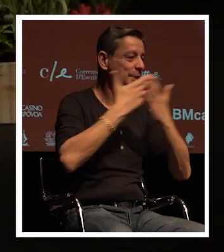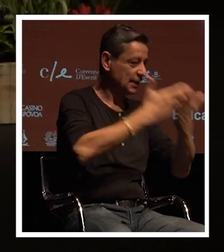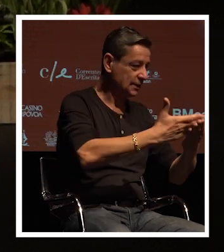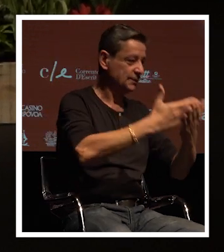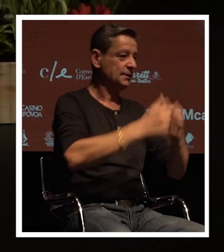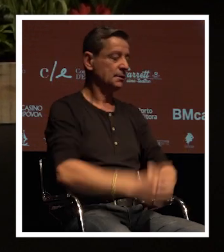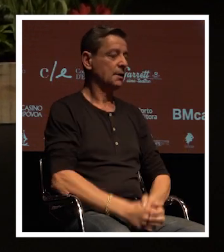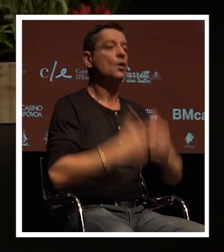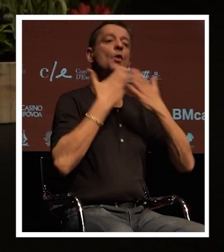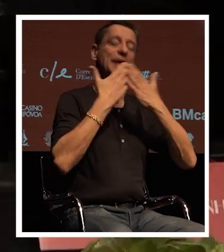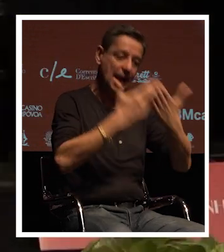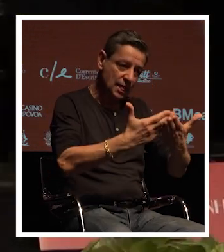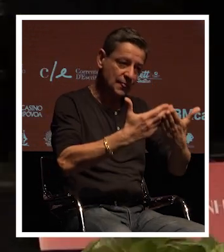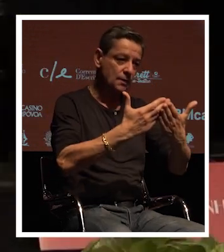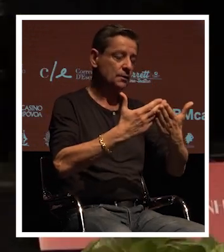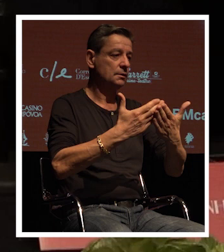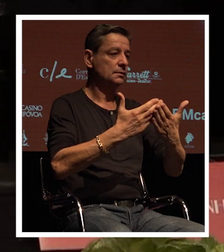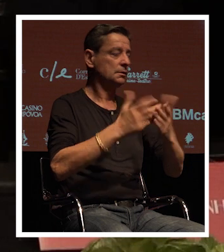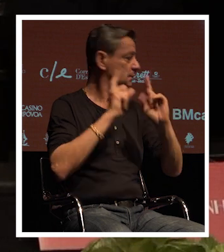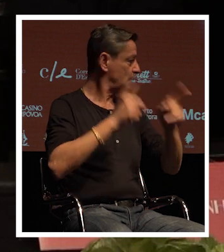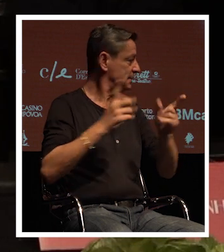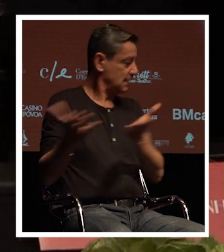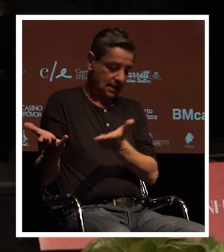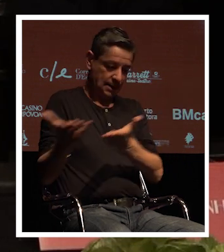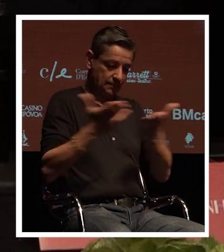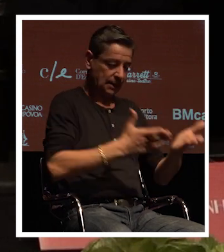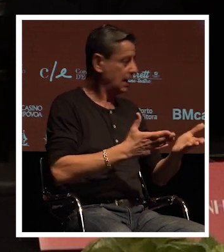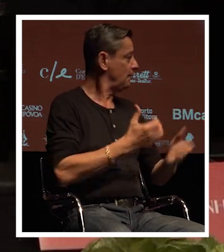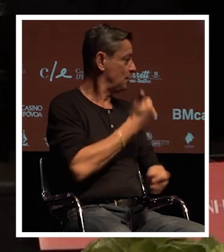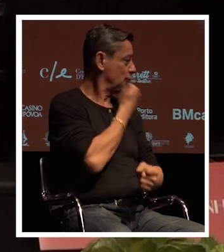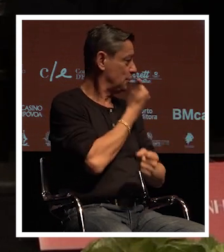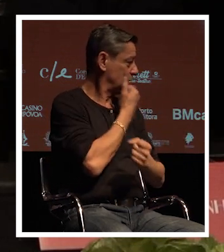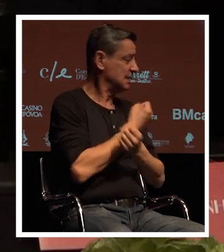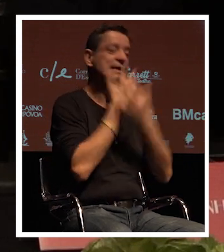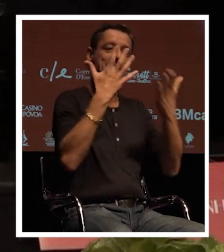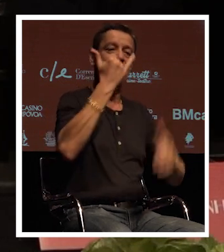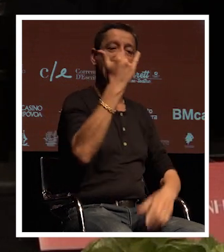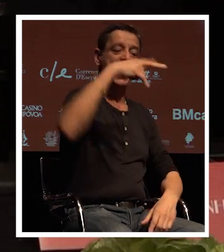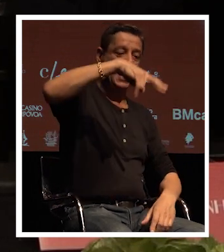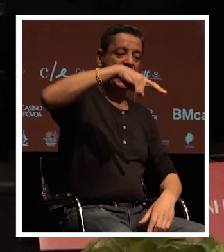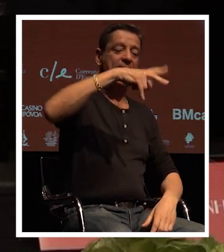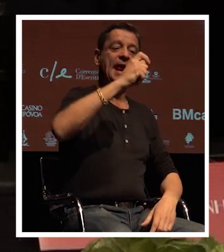obrigado obrigado e obrigado por essa apresentação muito simpática min